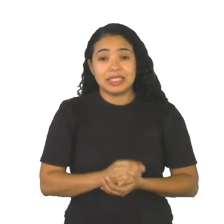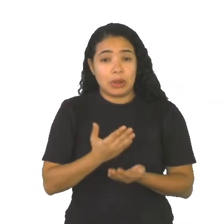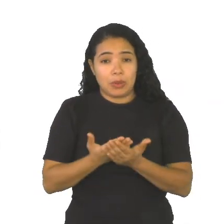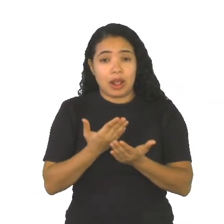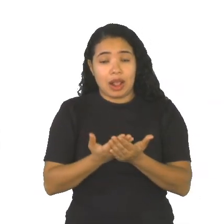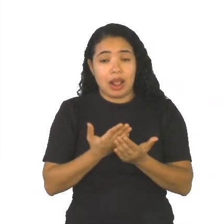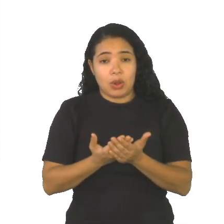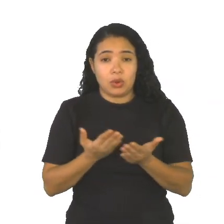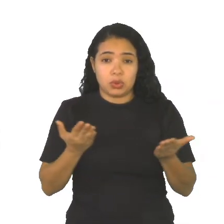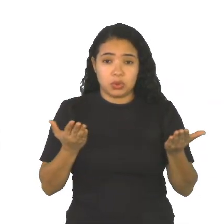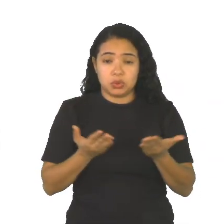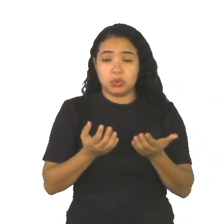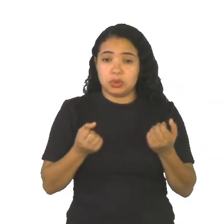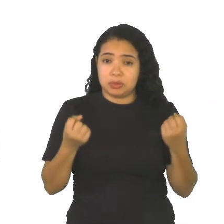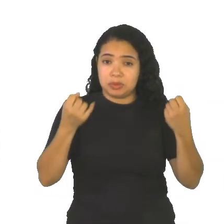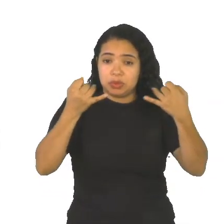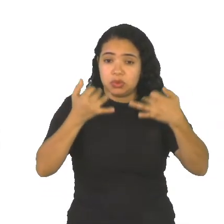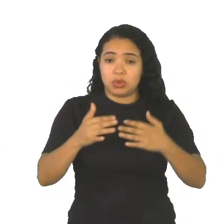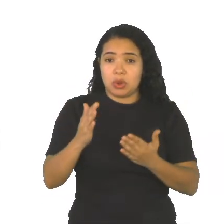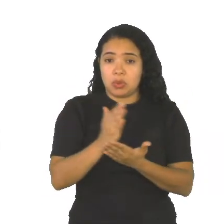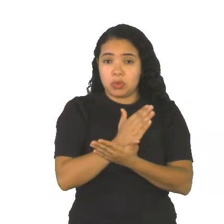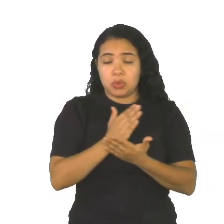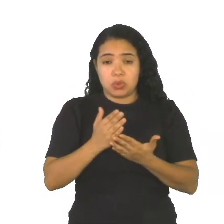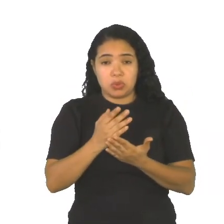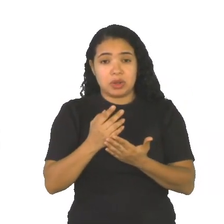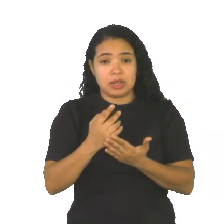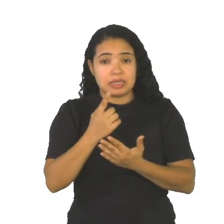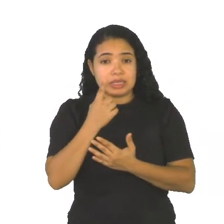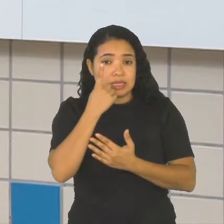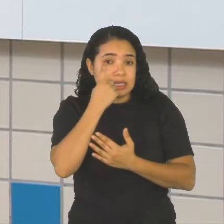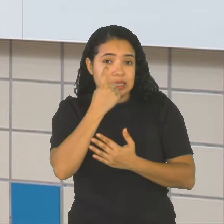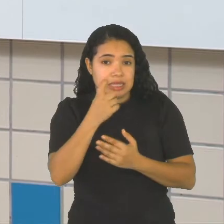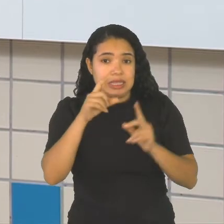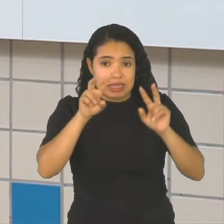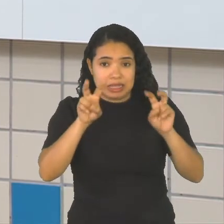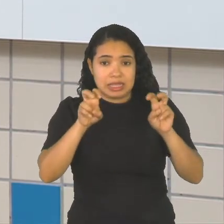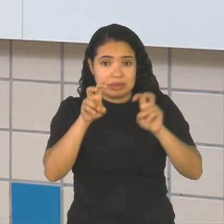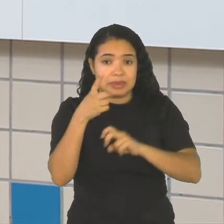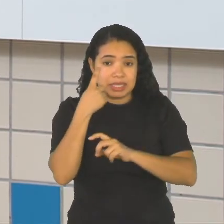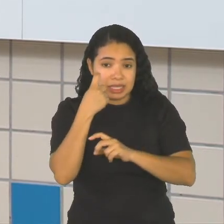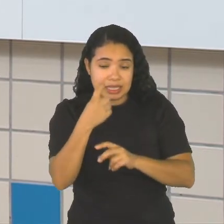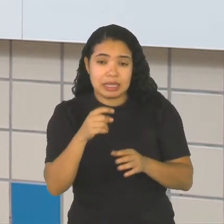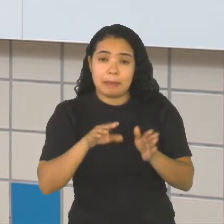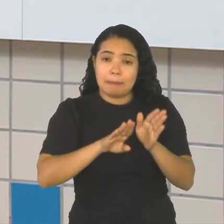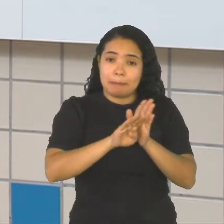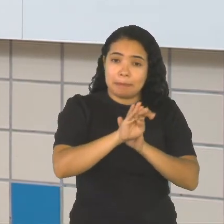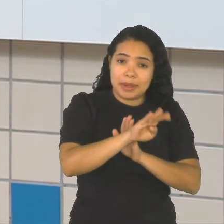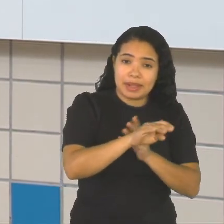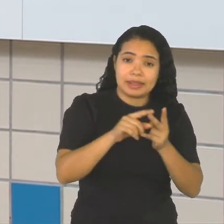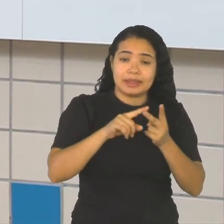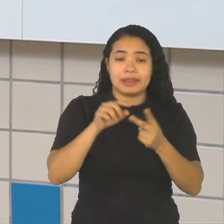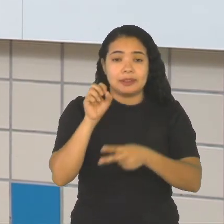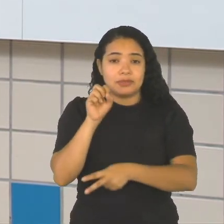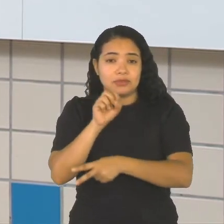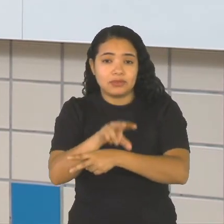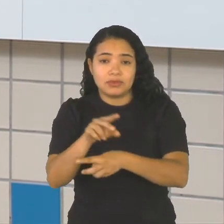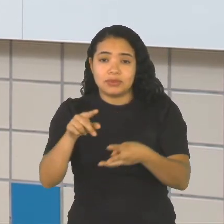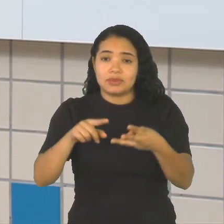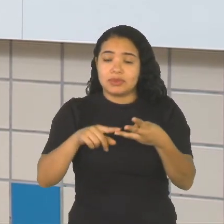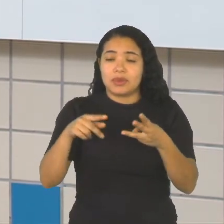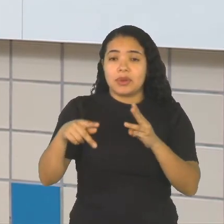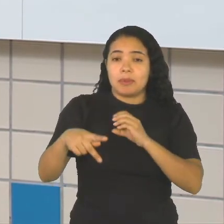hoje aí a gente falou sobre algumas curiosidades dos micro-organismos, falamos das bactérias, falamos dos fungos, falamos dos